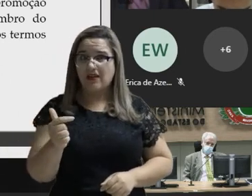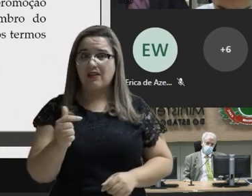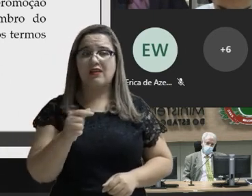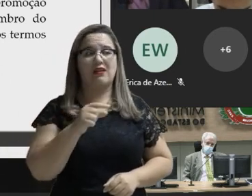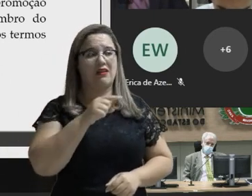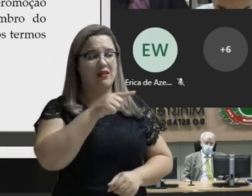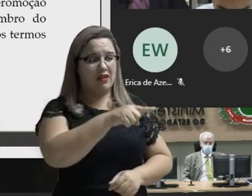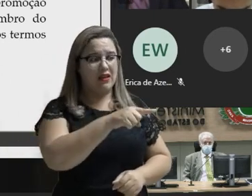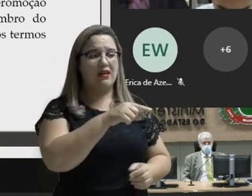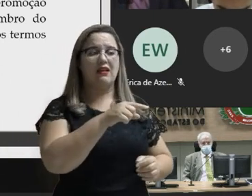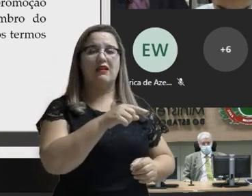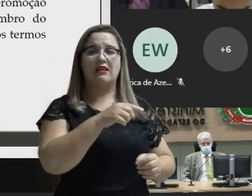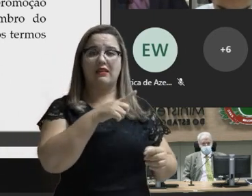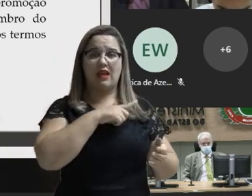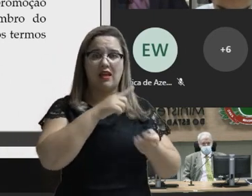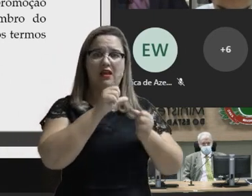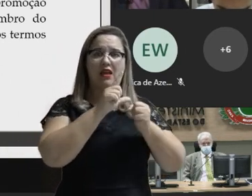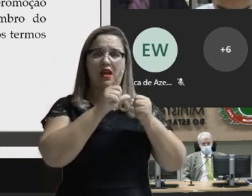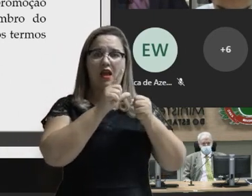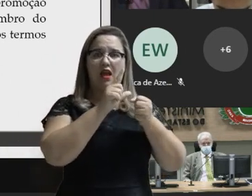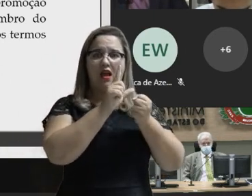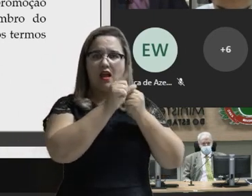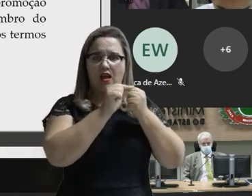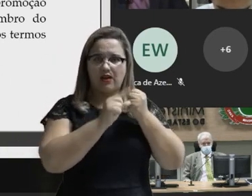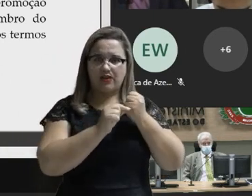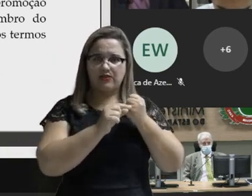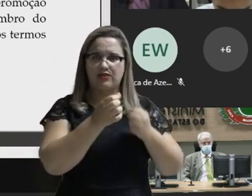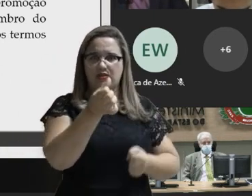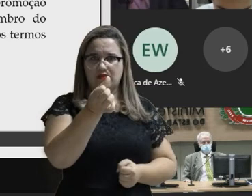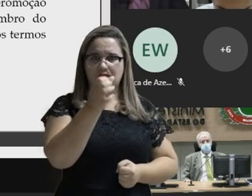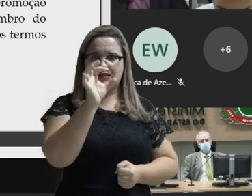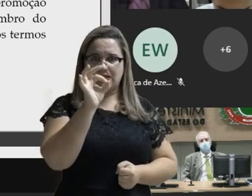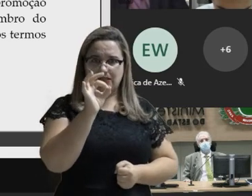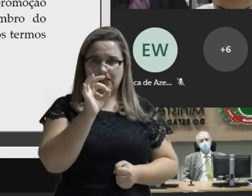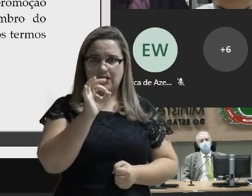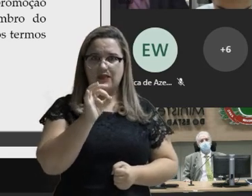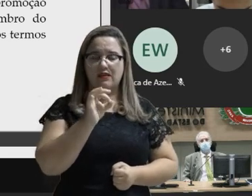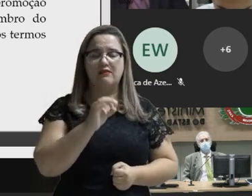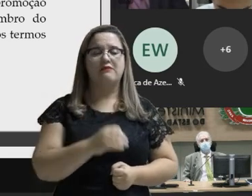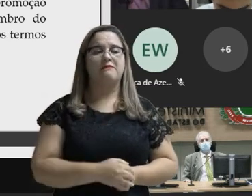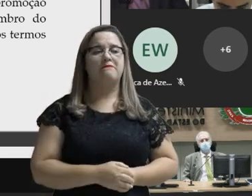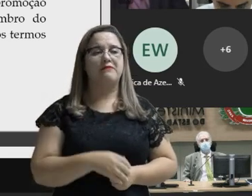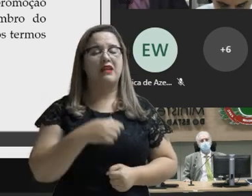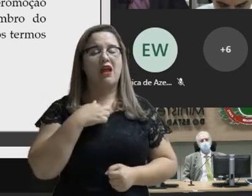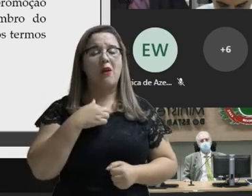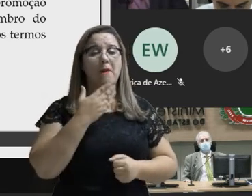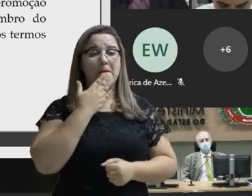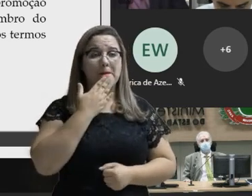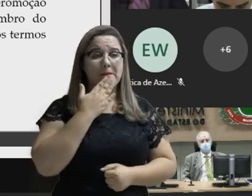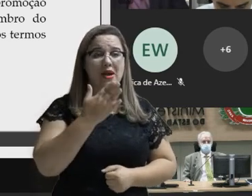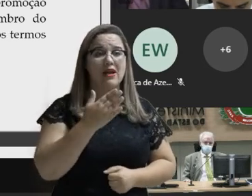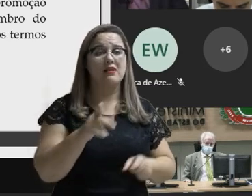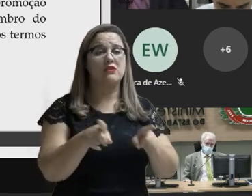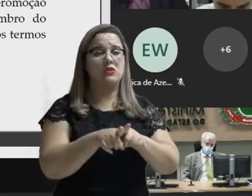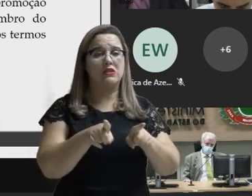prevê o artigo 60 da Lei 9.605/98. E aí eu peço